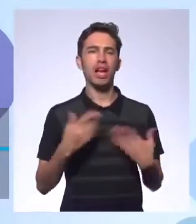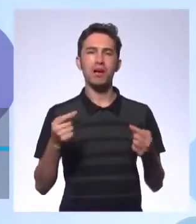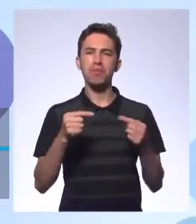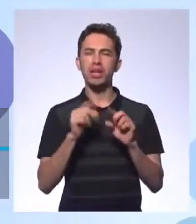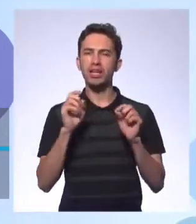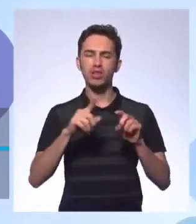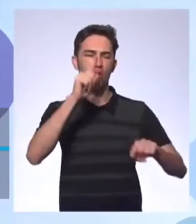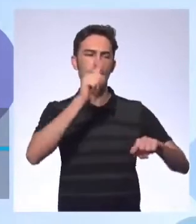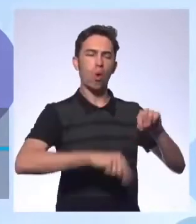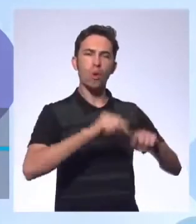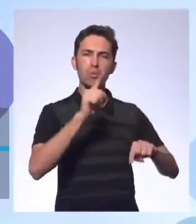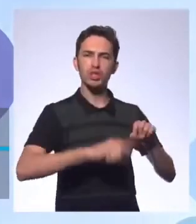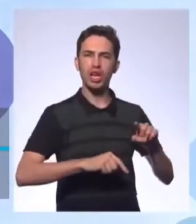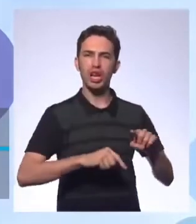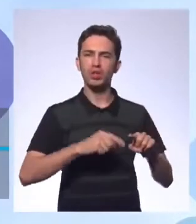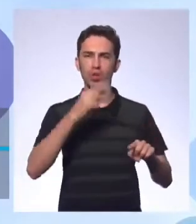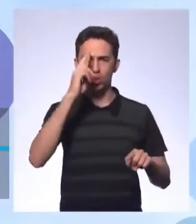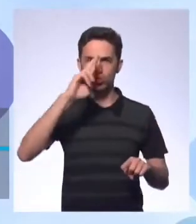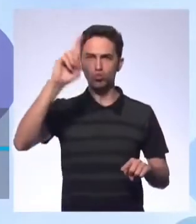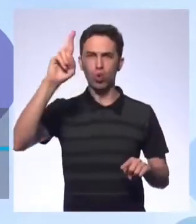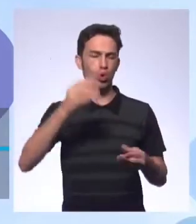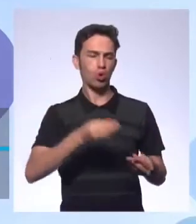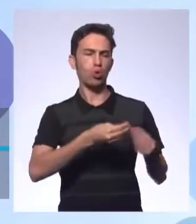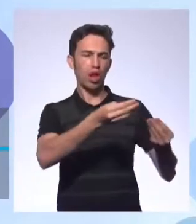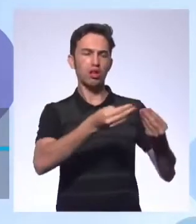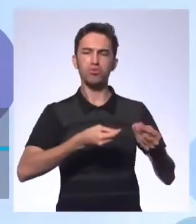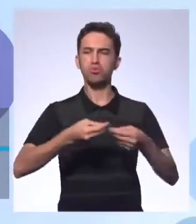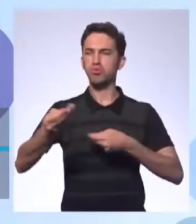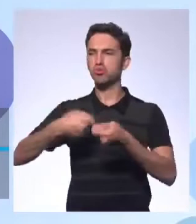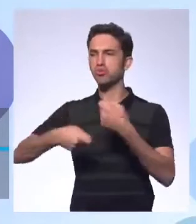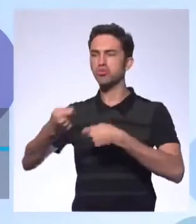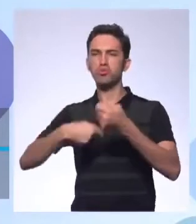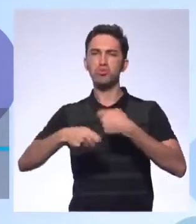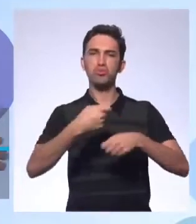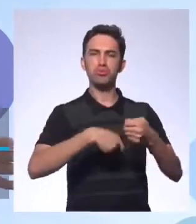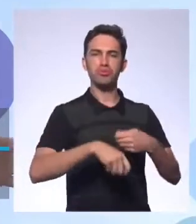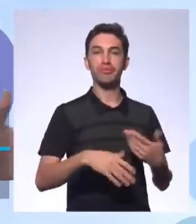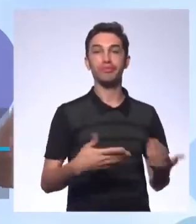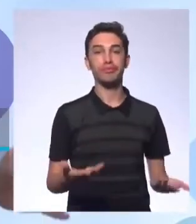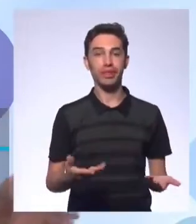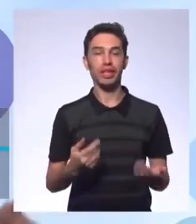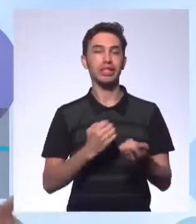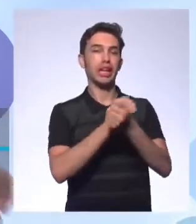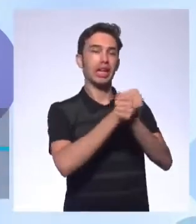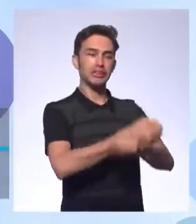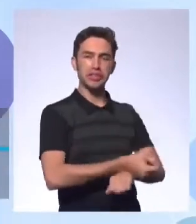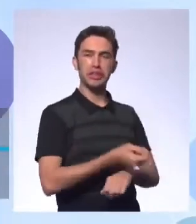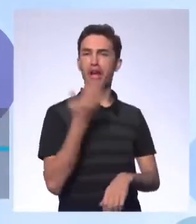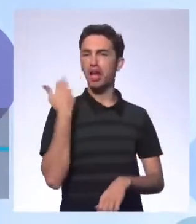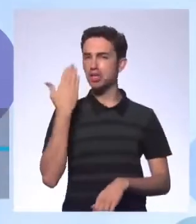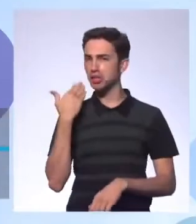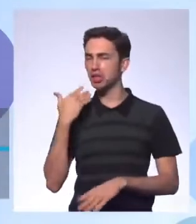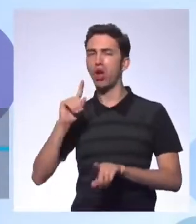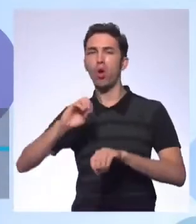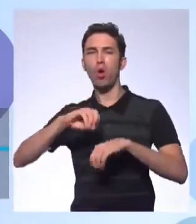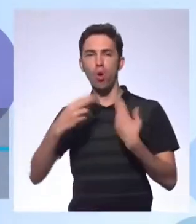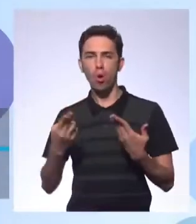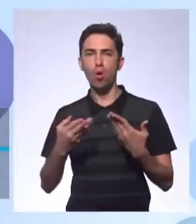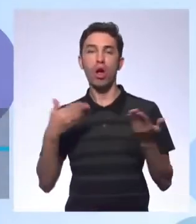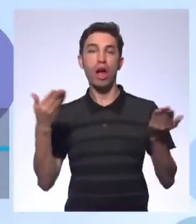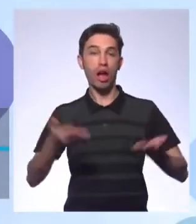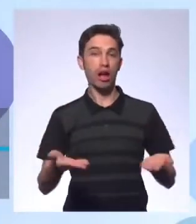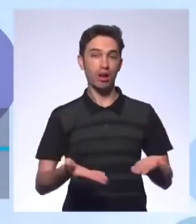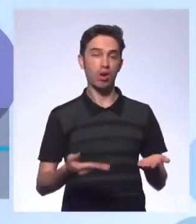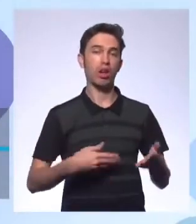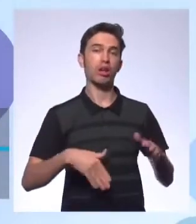uma propriedade do seu senhor. E isso seja na escravização antiga ou na escravização aí